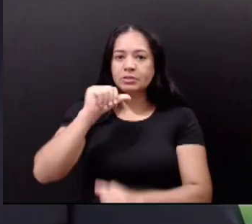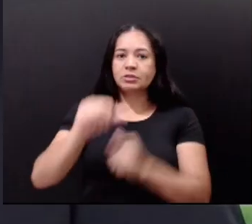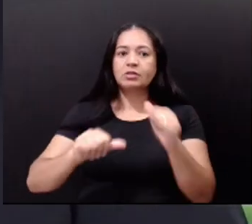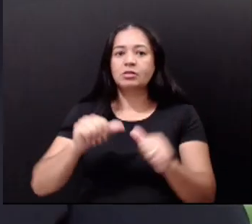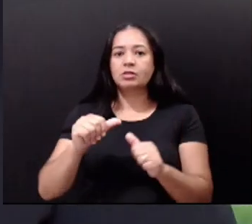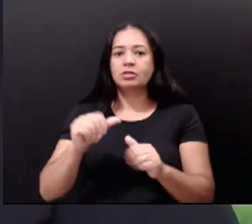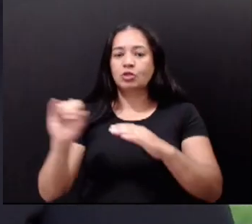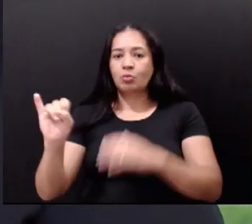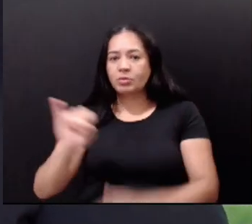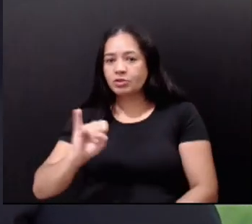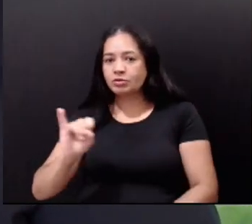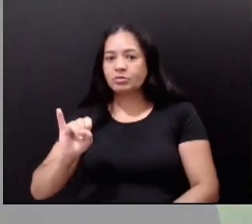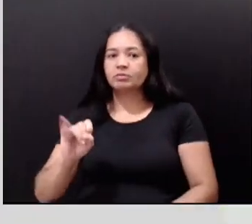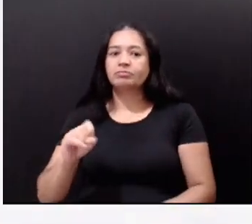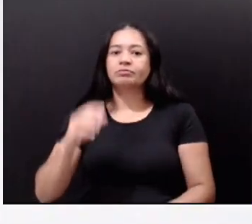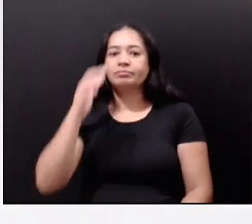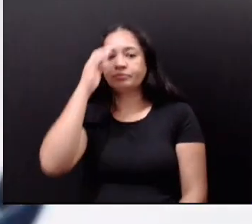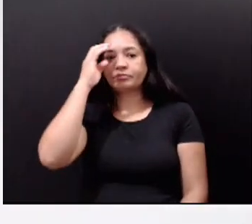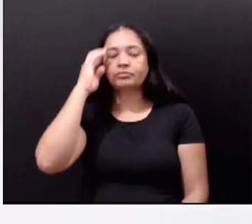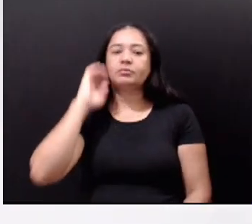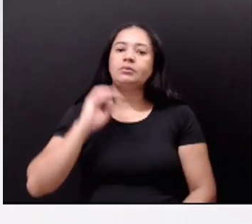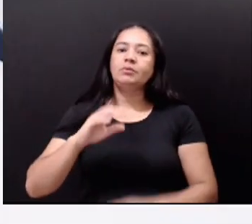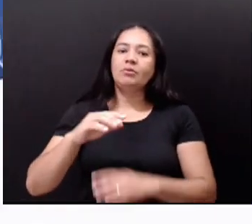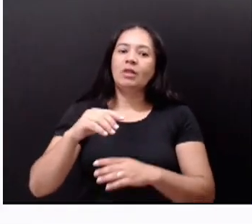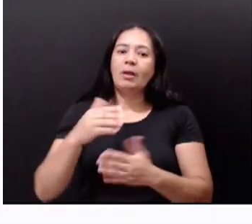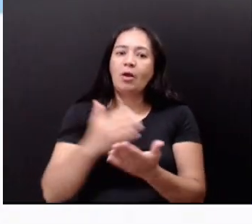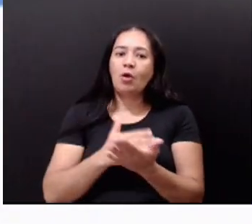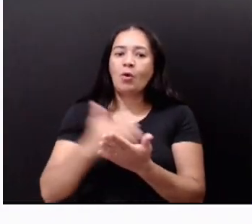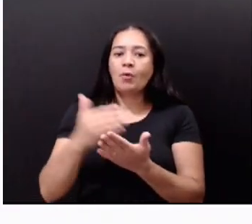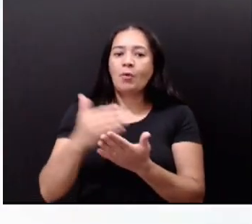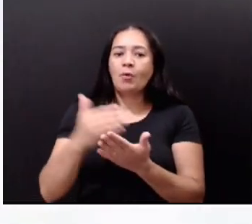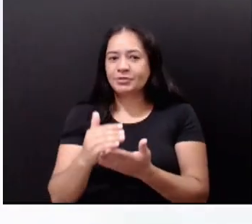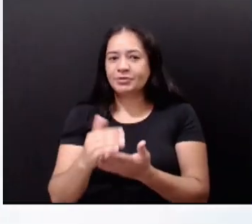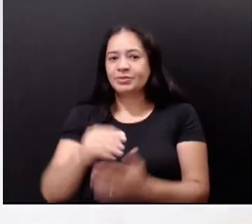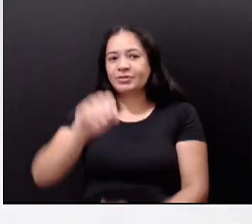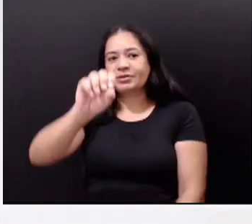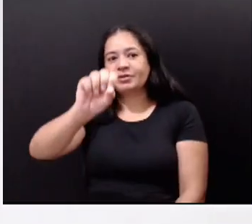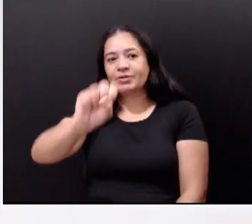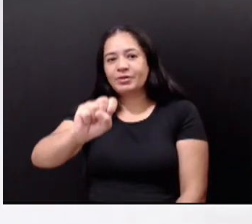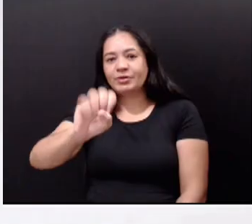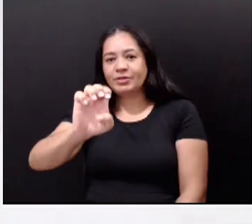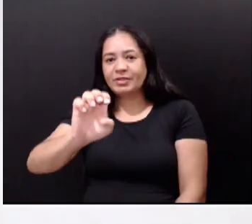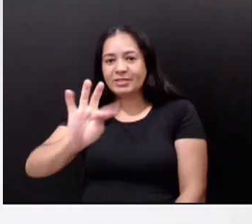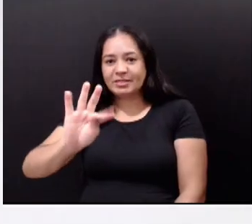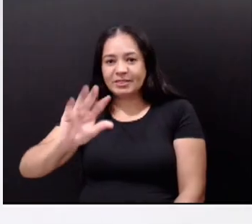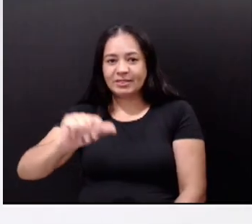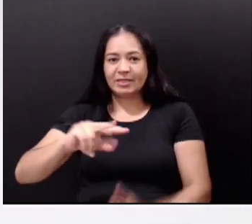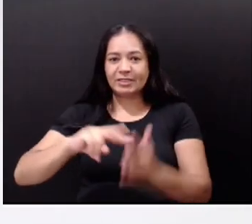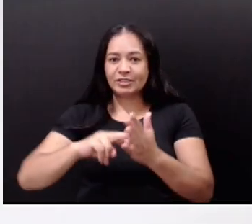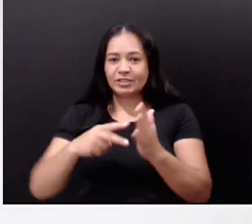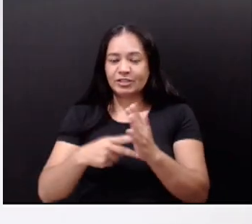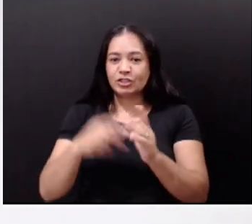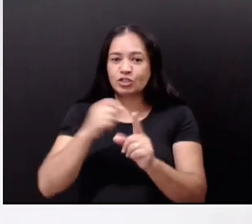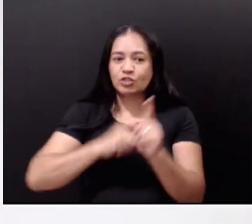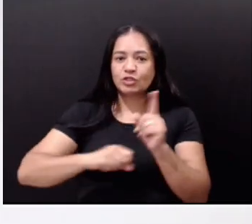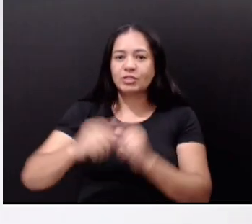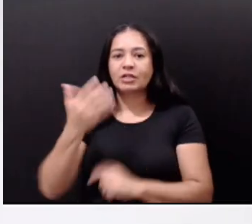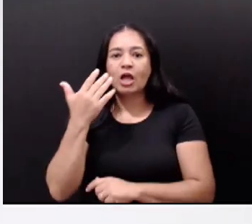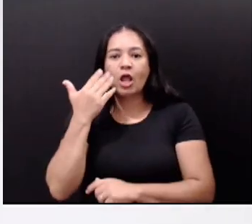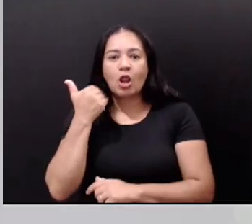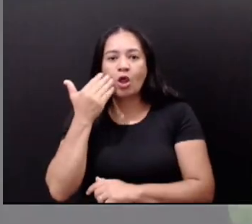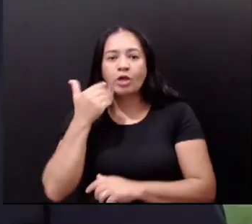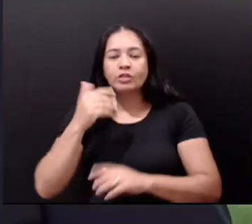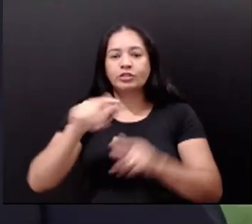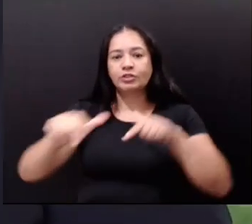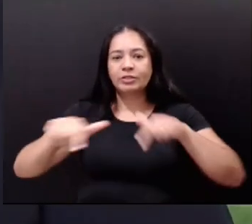aí, então, com essa orientação nasceu a SETA, que significa Sociedade Educativa de Trabalho e Assistência.